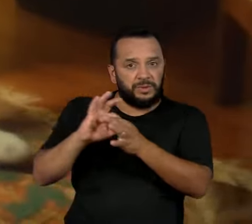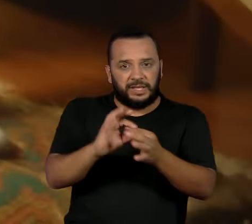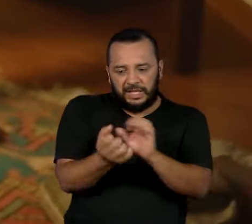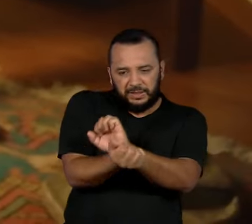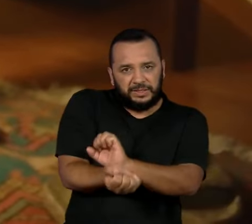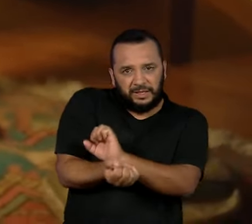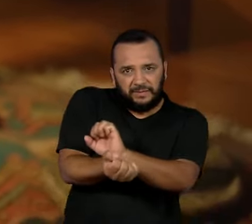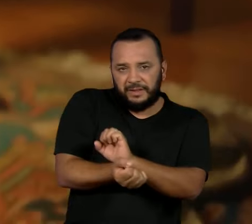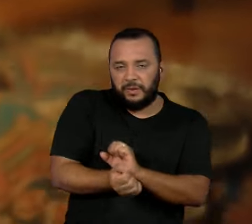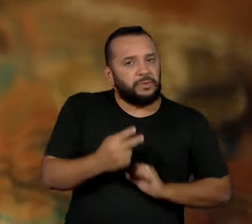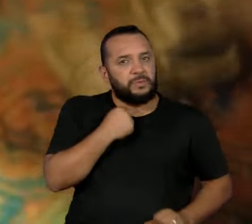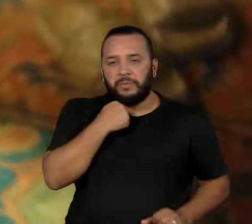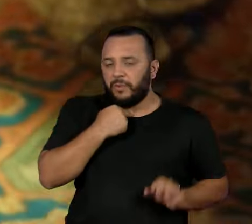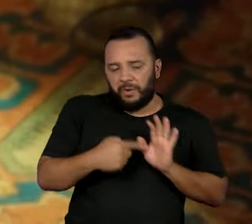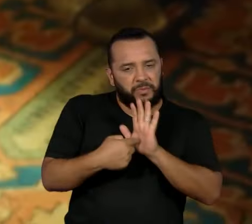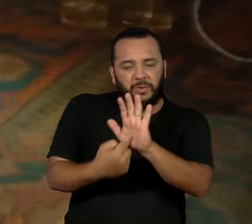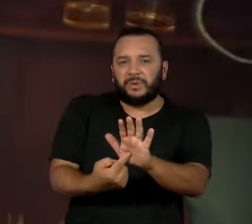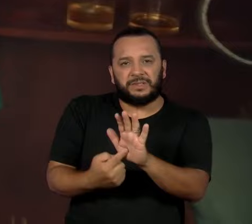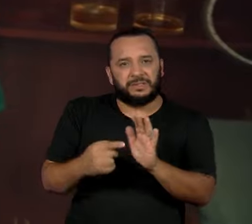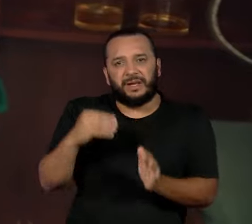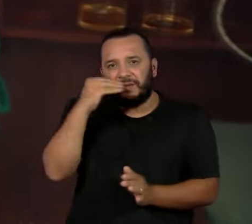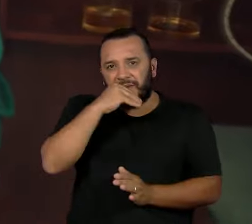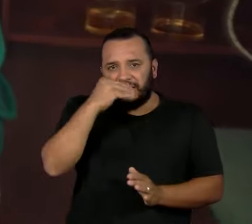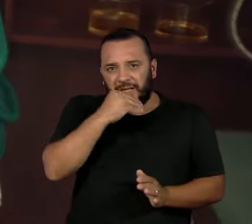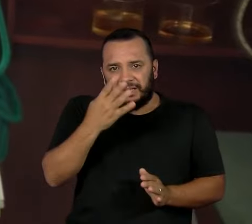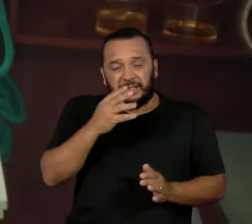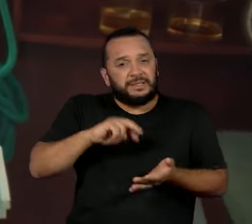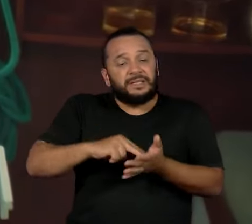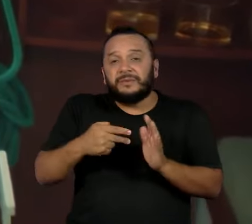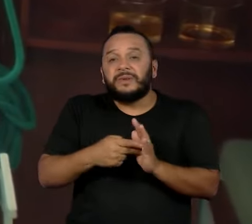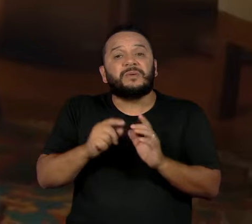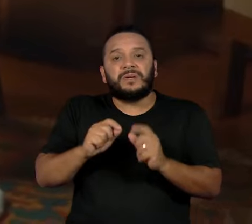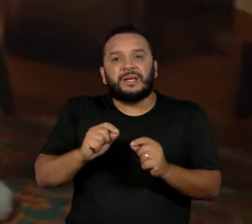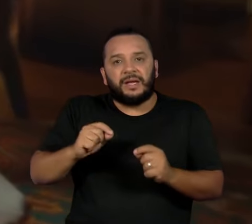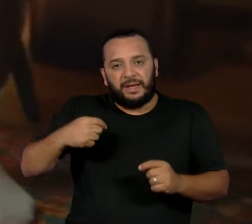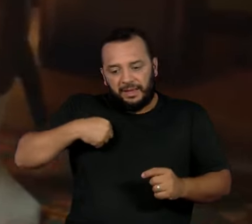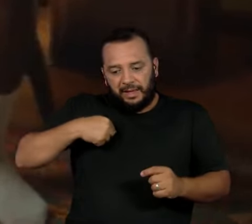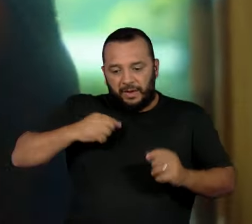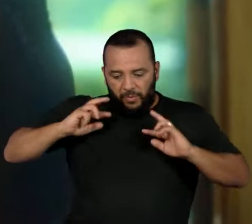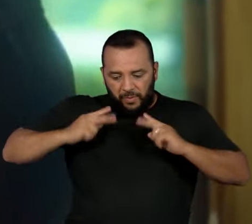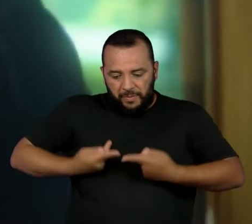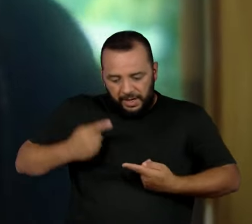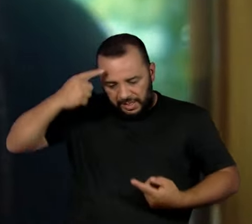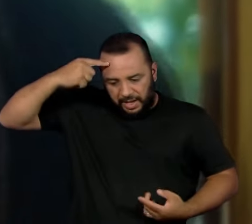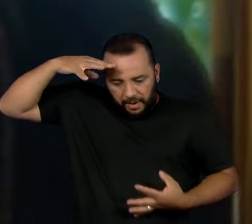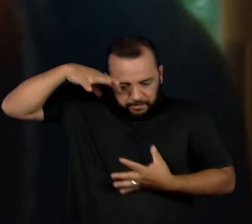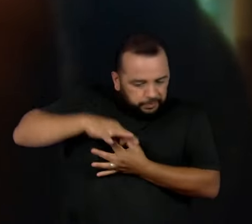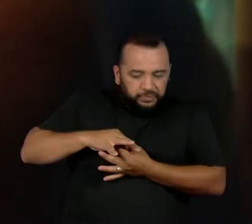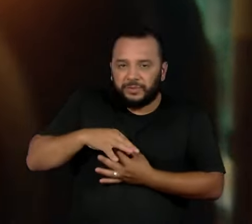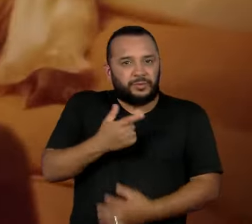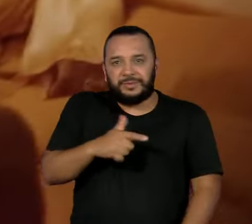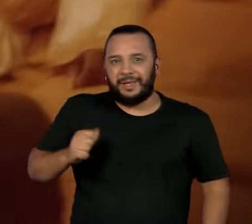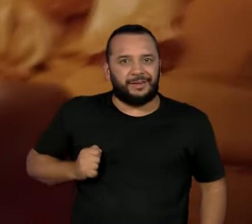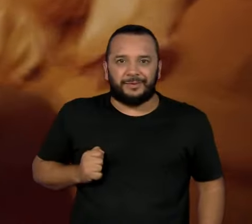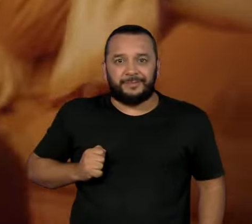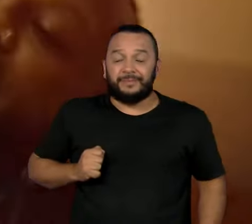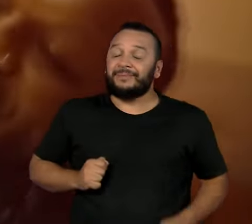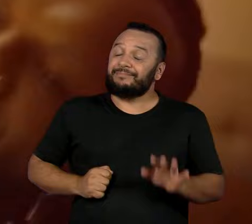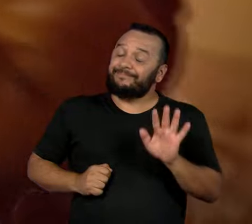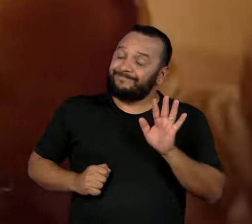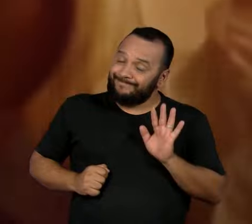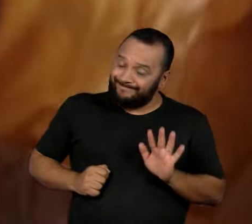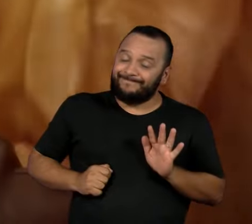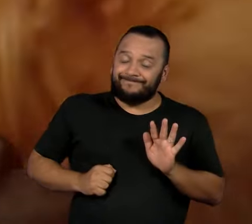própria humanidade. E o amor é justamente a possibilidade de não ser o tempo